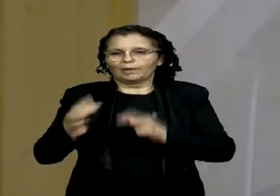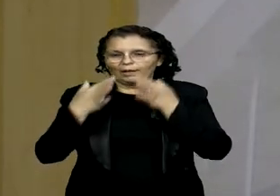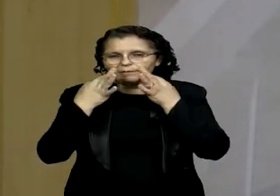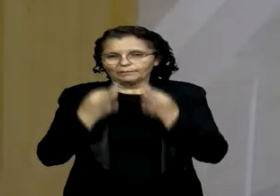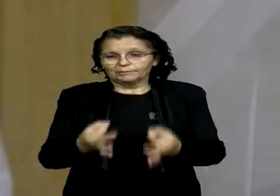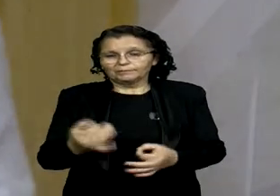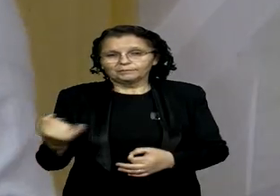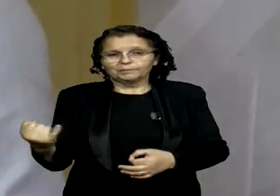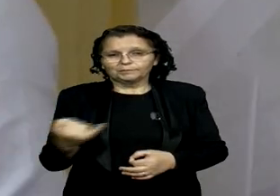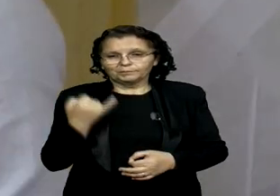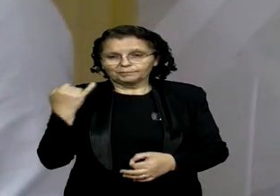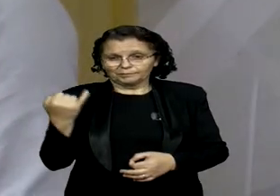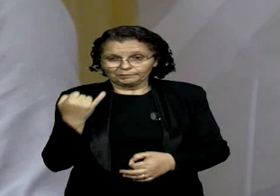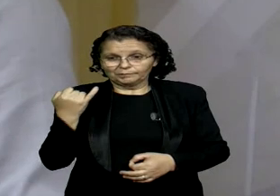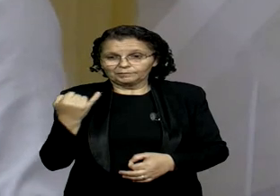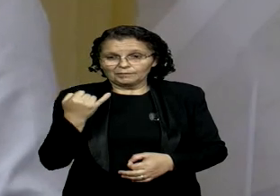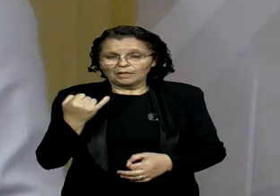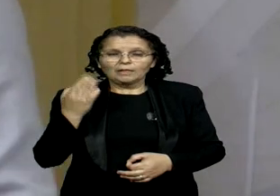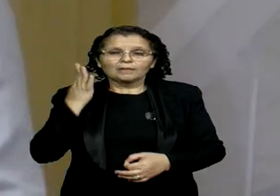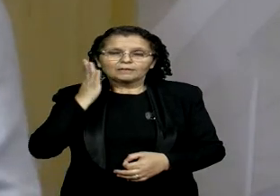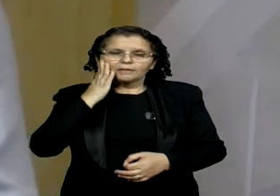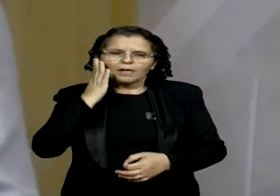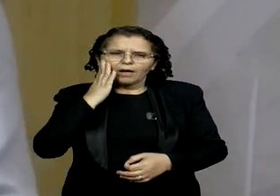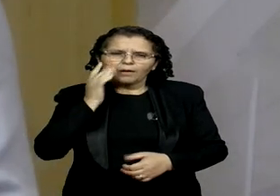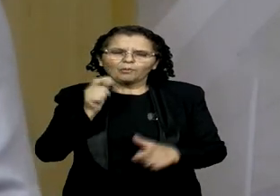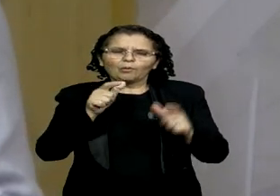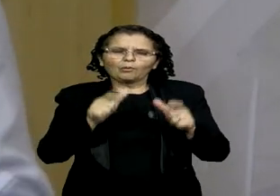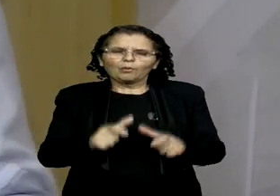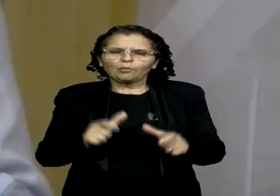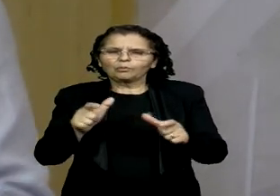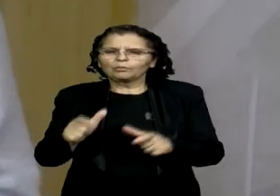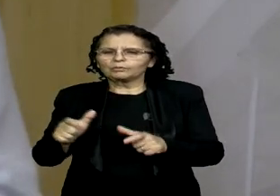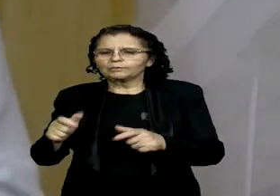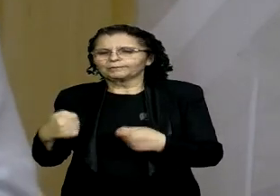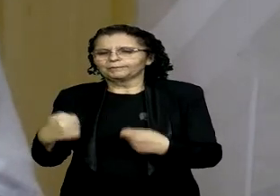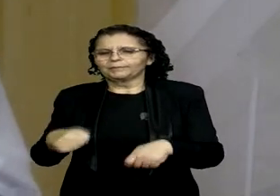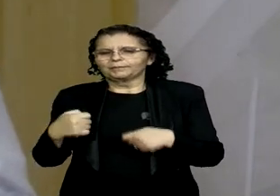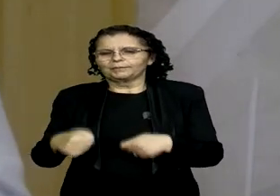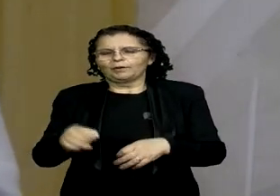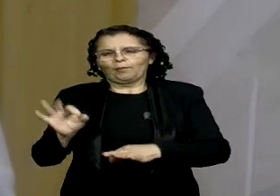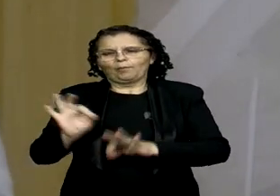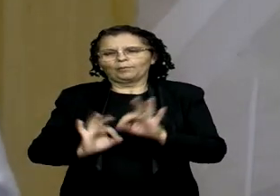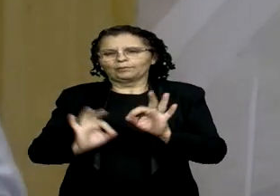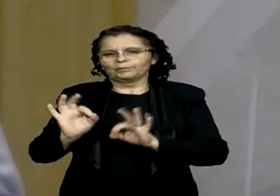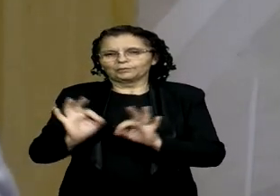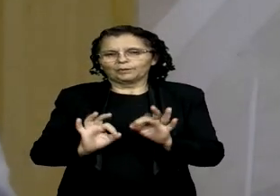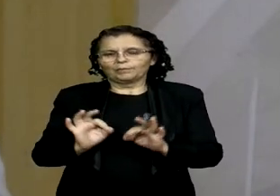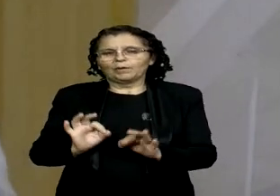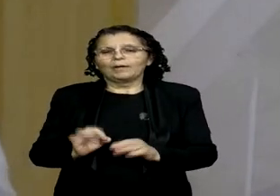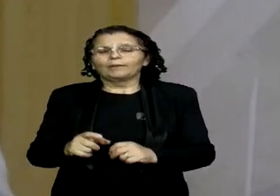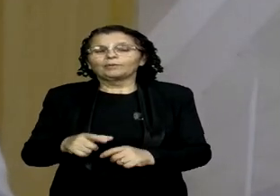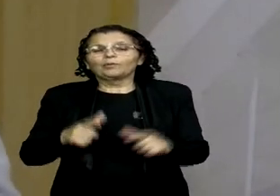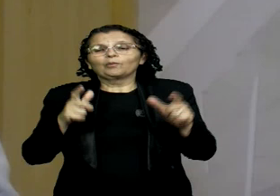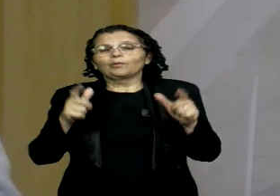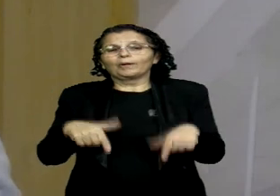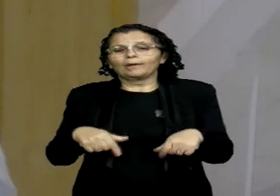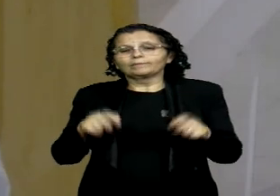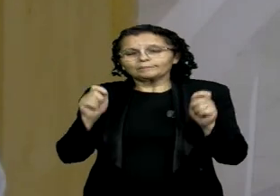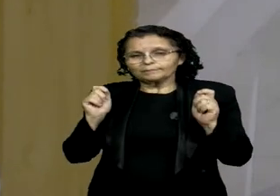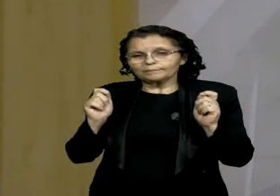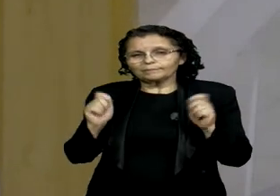Então, é importante, porque sabe efetivamente onde são os pontos que precisam ser corrigidos, onde são os pontos